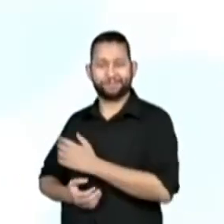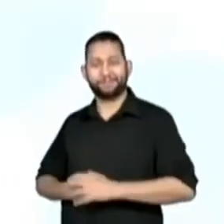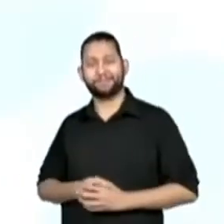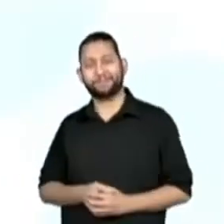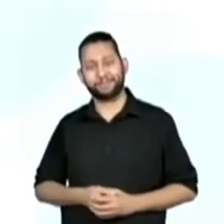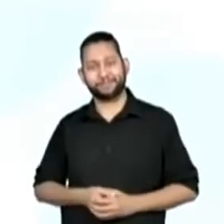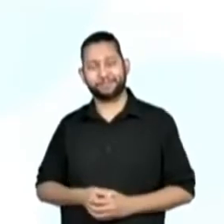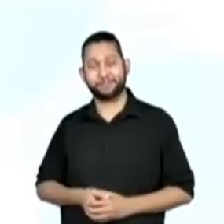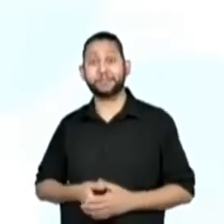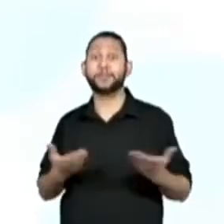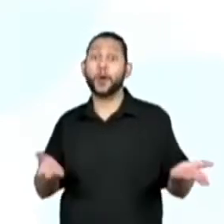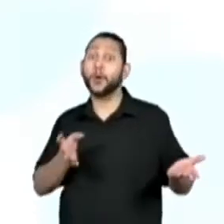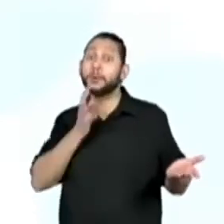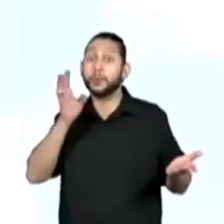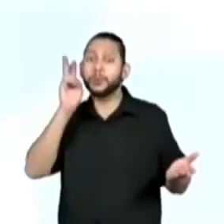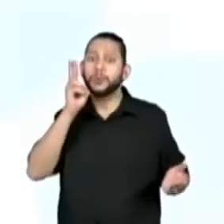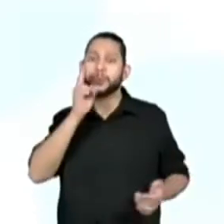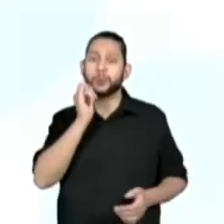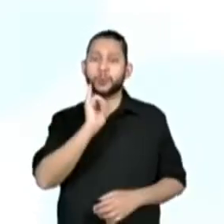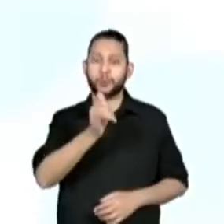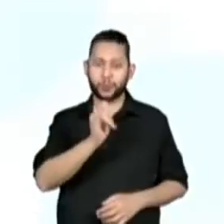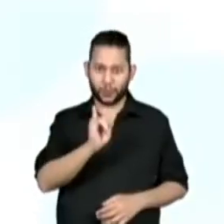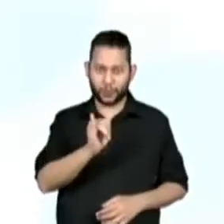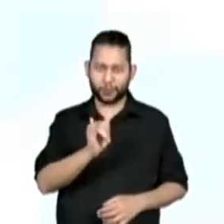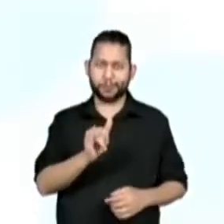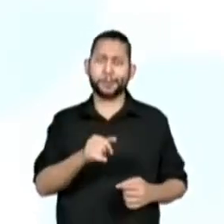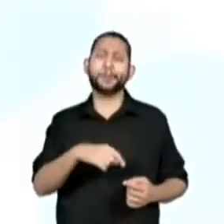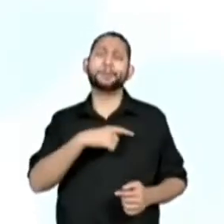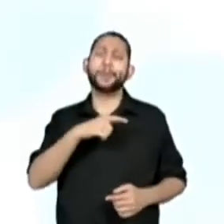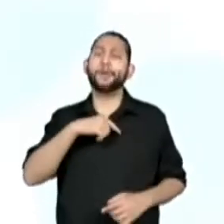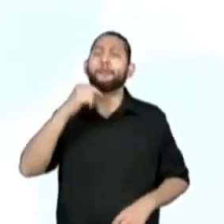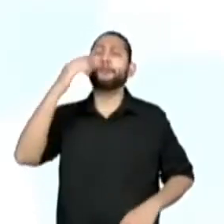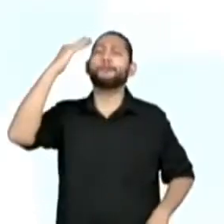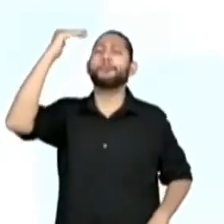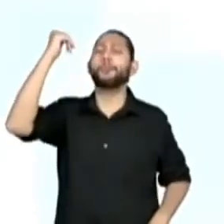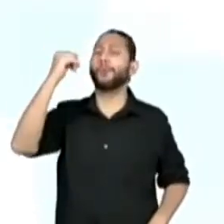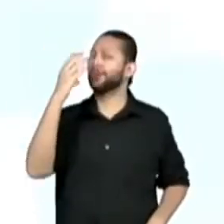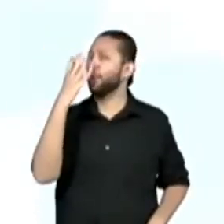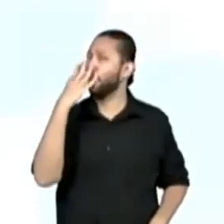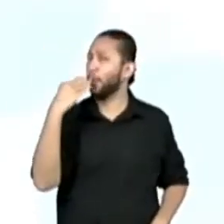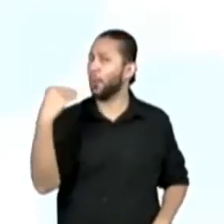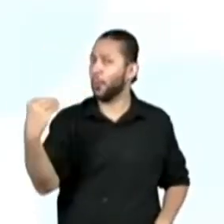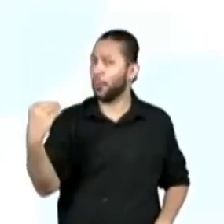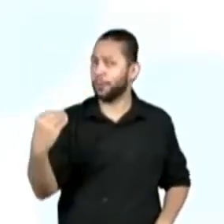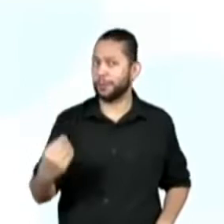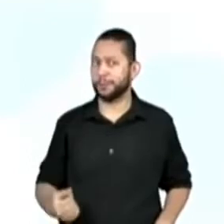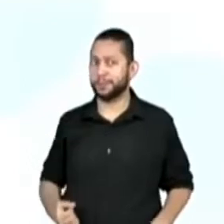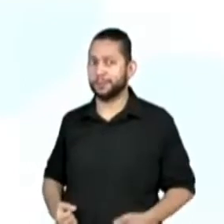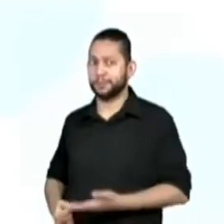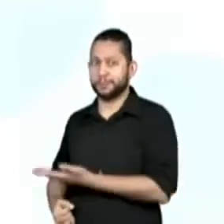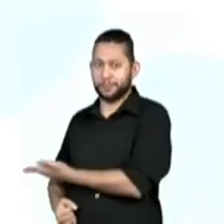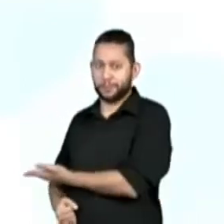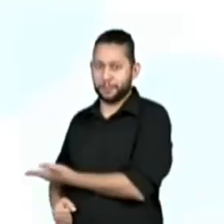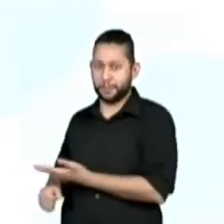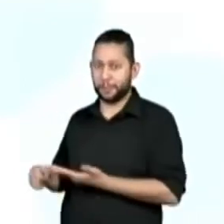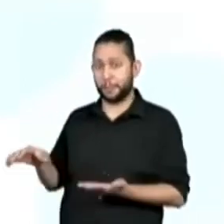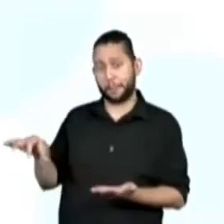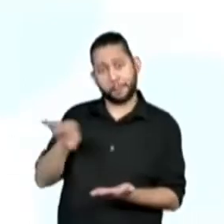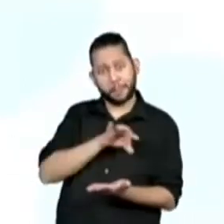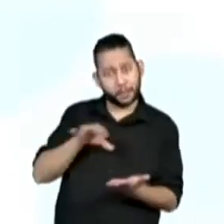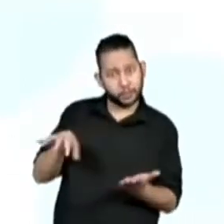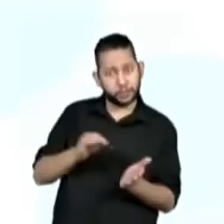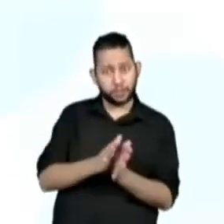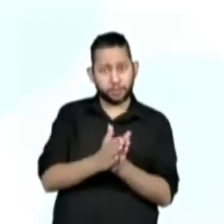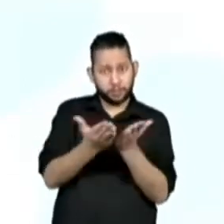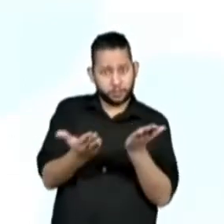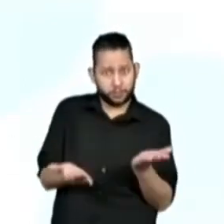vamos conhecer um conto com um personagem bastante conhecido. Como nós já vimos, é o lobo. A página